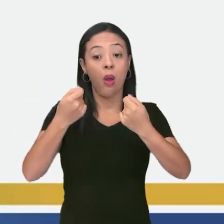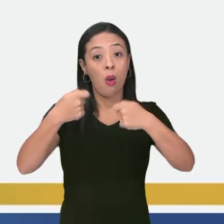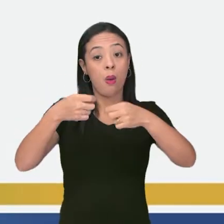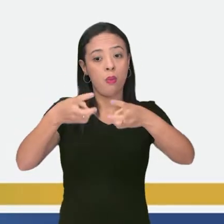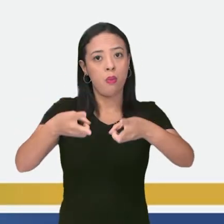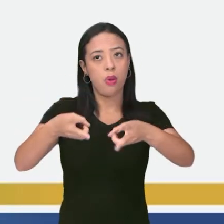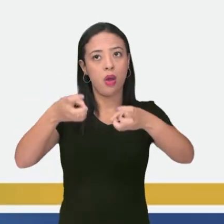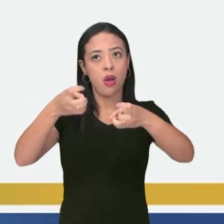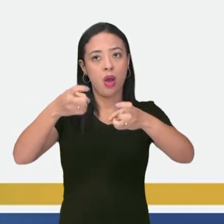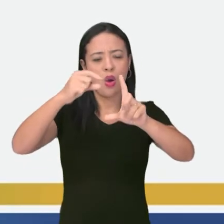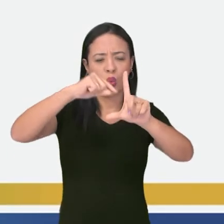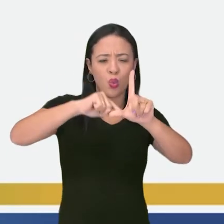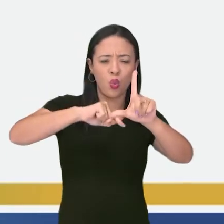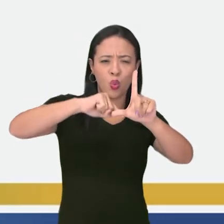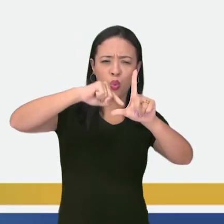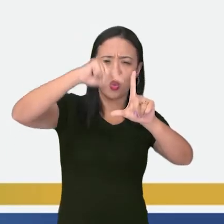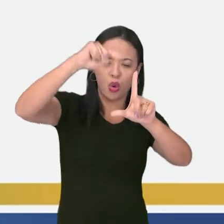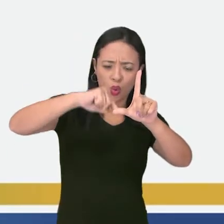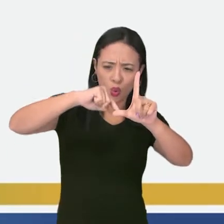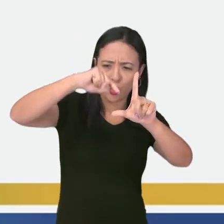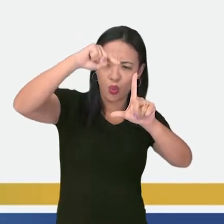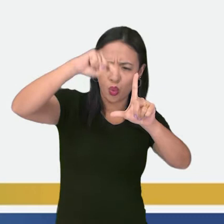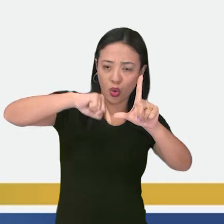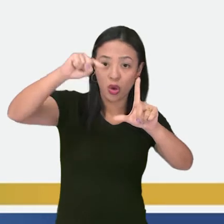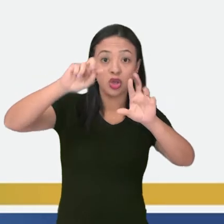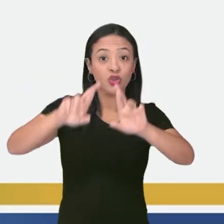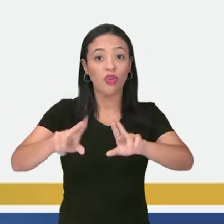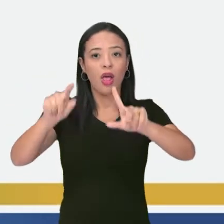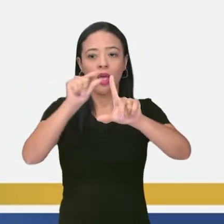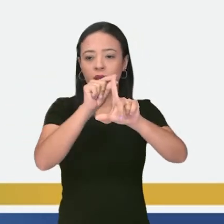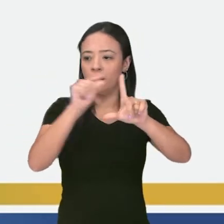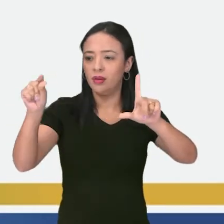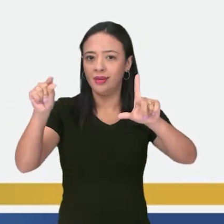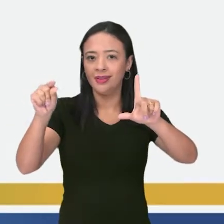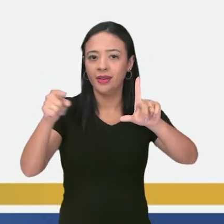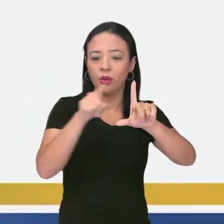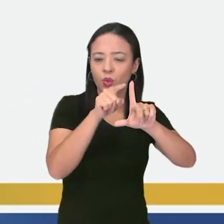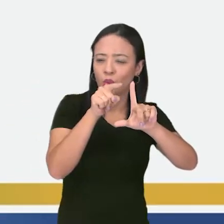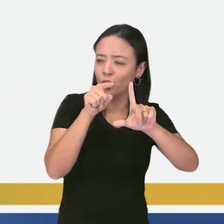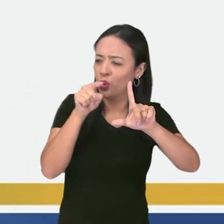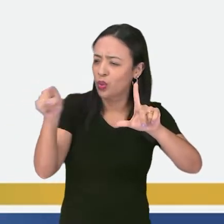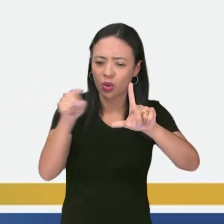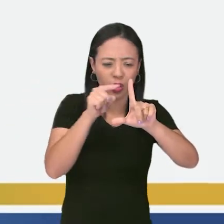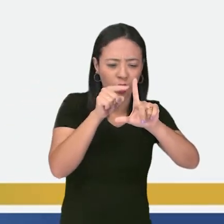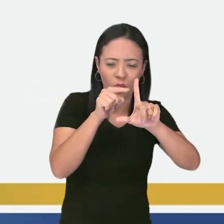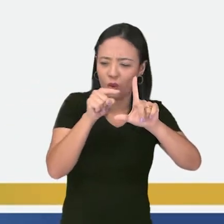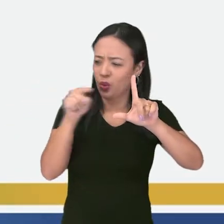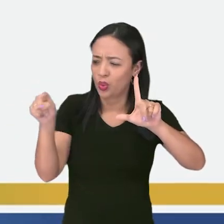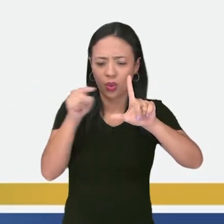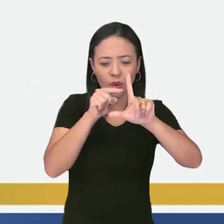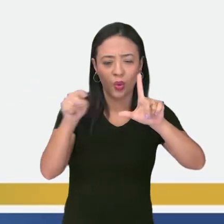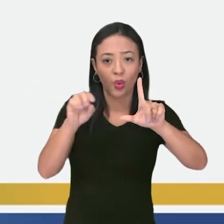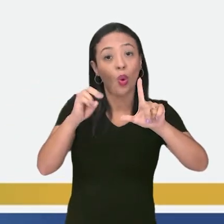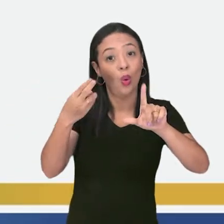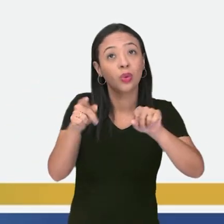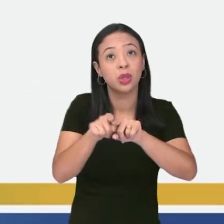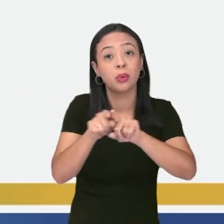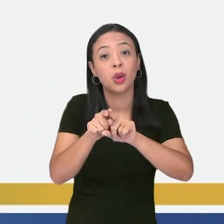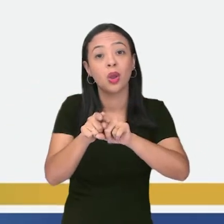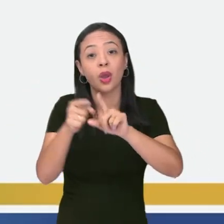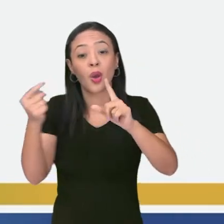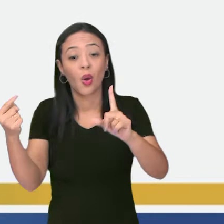gráfico subindo. E quando ele é na horizontal, você vai ver ele crescendo para o seu lado direito. Ou também para o lado